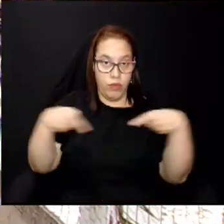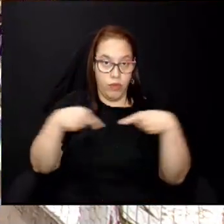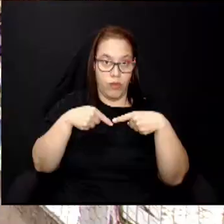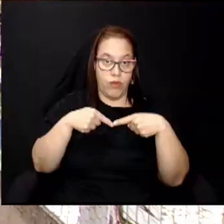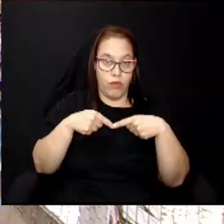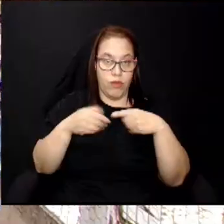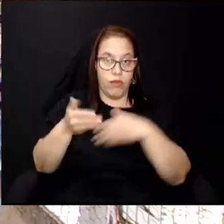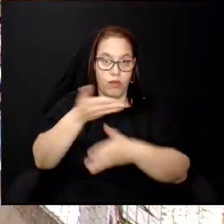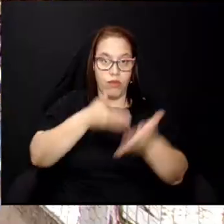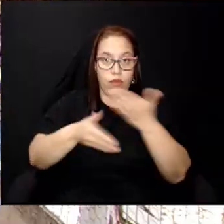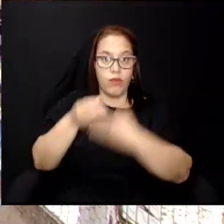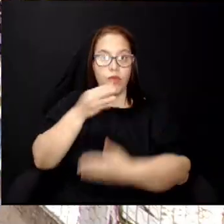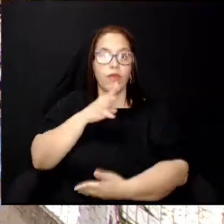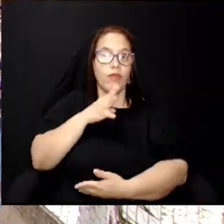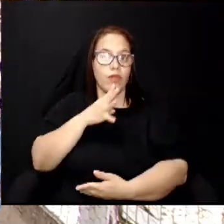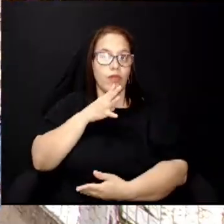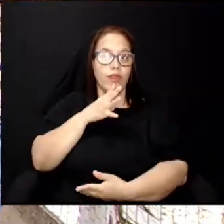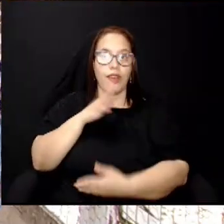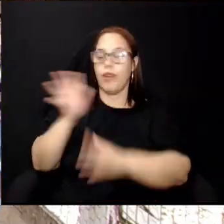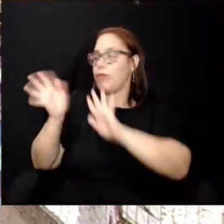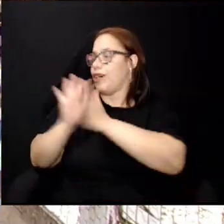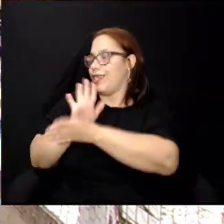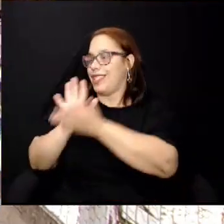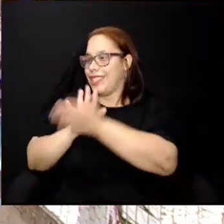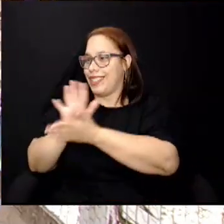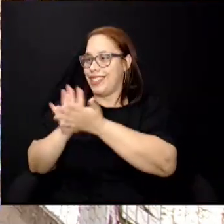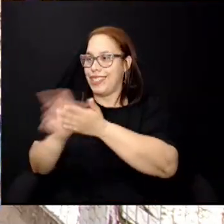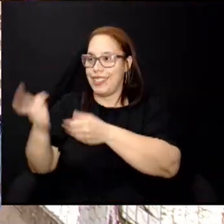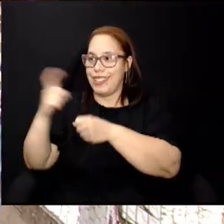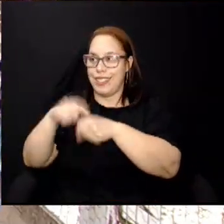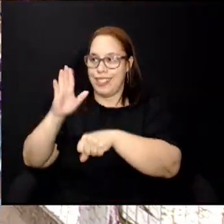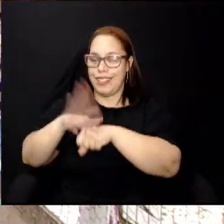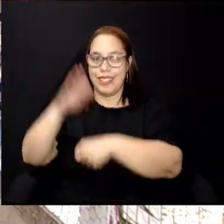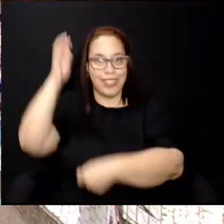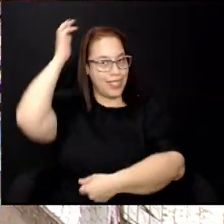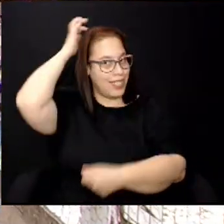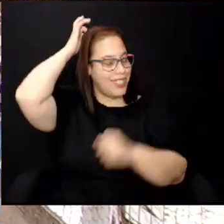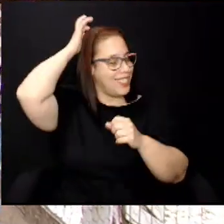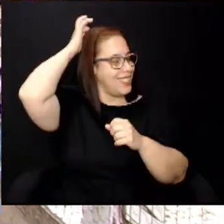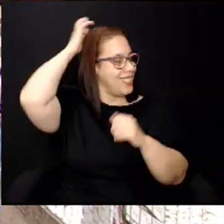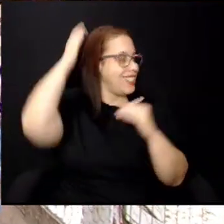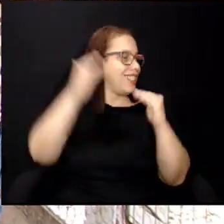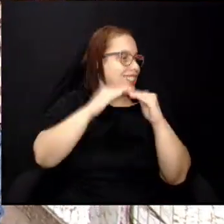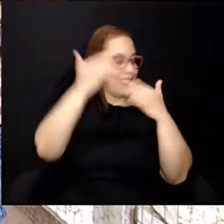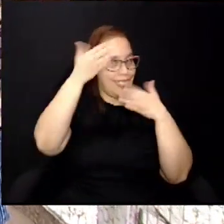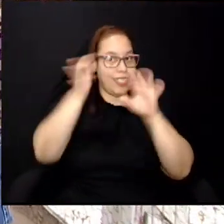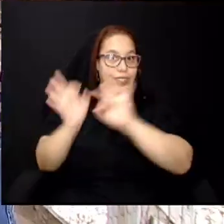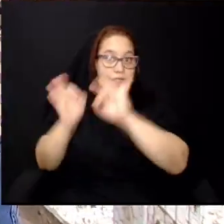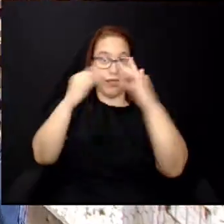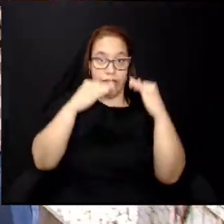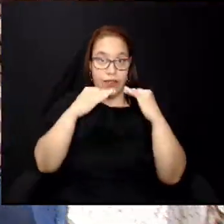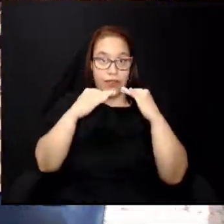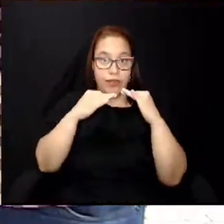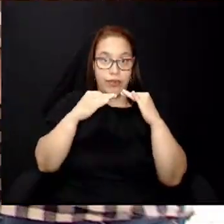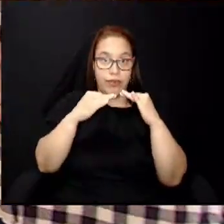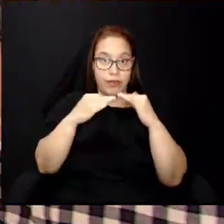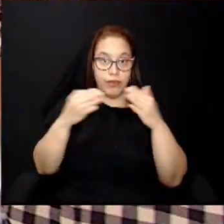conhecimento. Imagina, que isso, eu que agradeço. Podem voltar mais vezes aqui. Com certeza. Eu agradeço você também que nos acompanhou